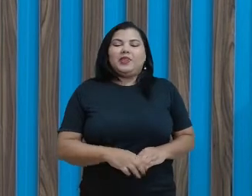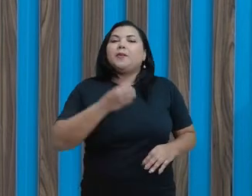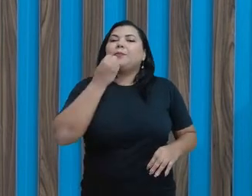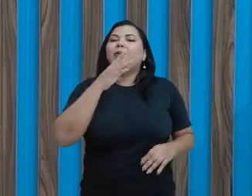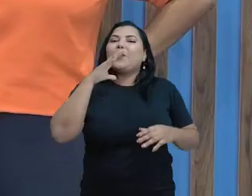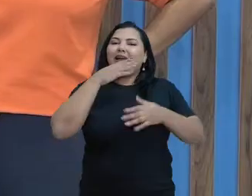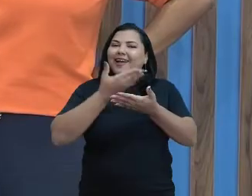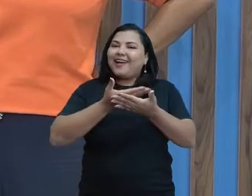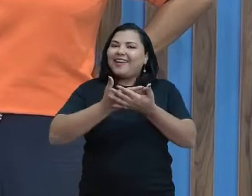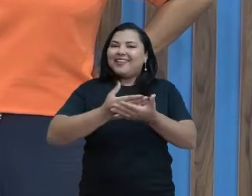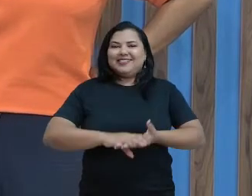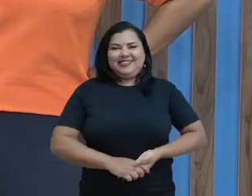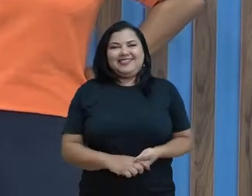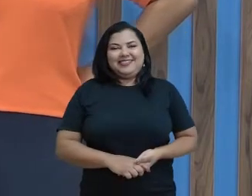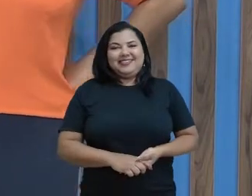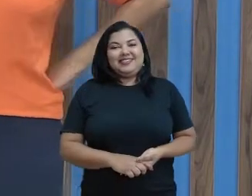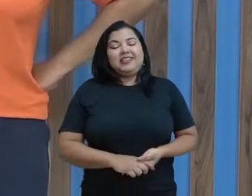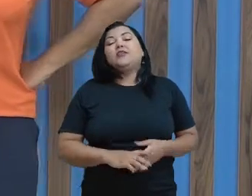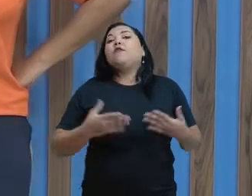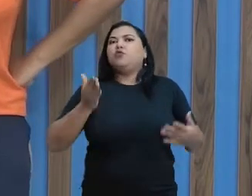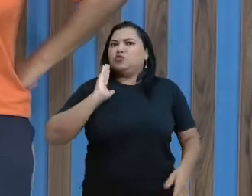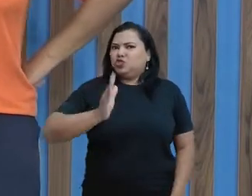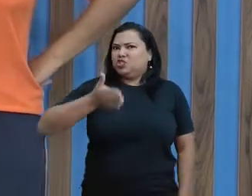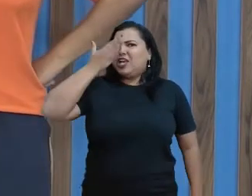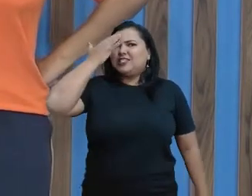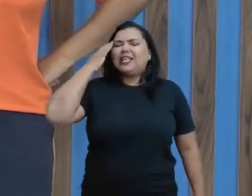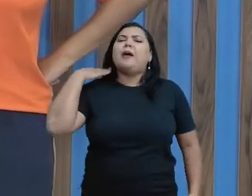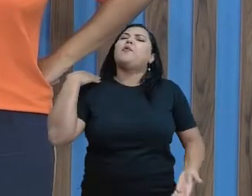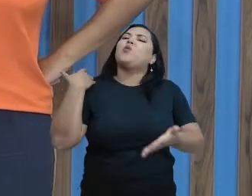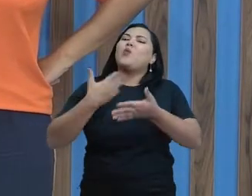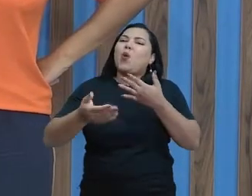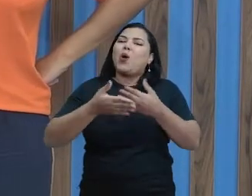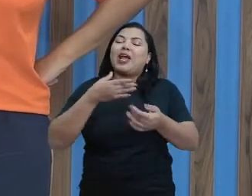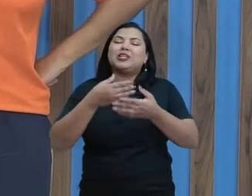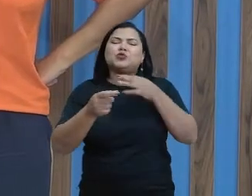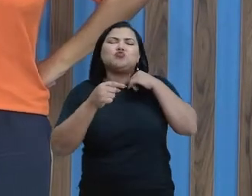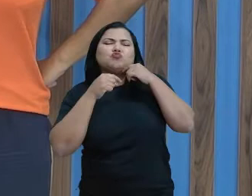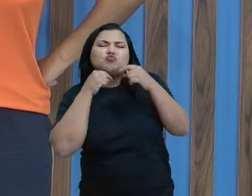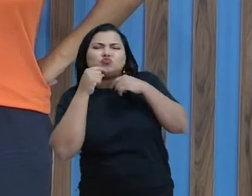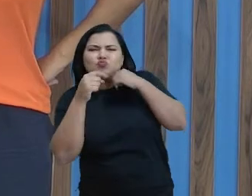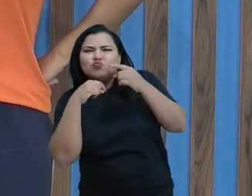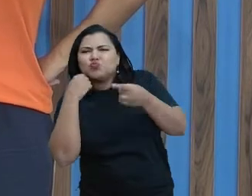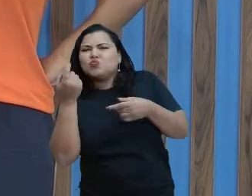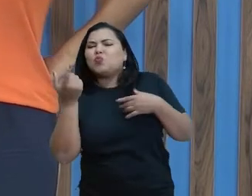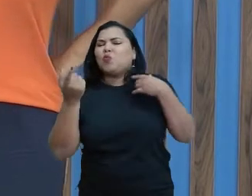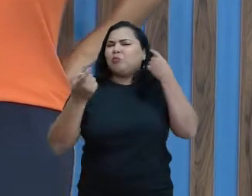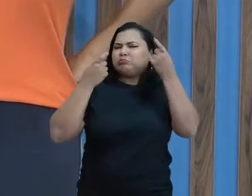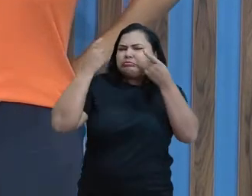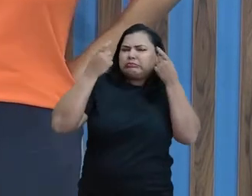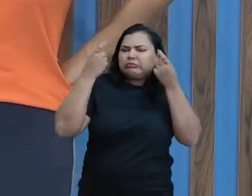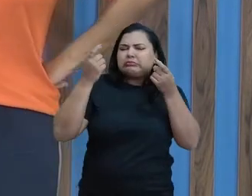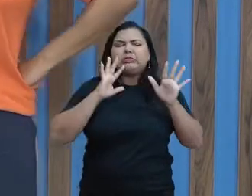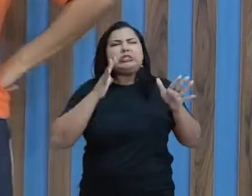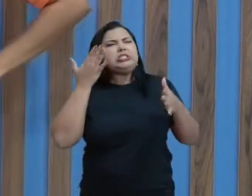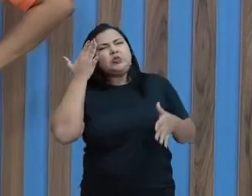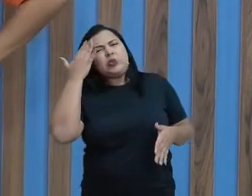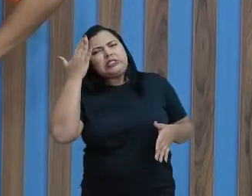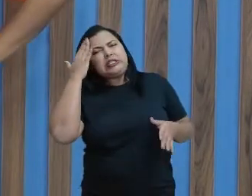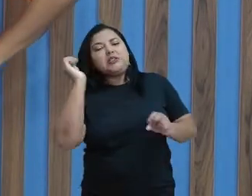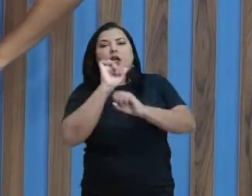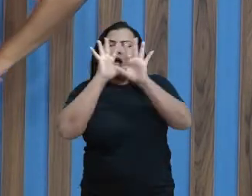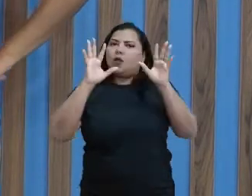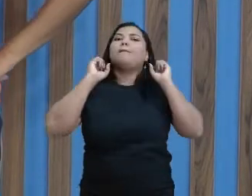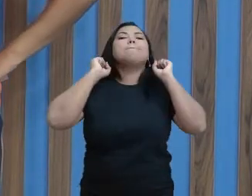aula. Então já sabem, né? Qualquer dúvida, qualquer... Nossa, não entendi isso de jeito